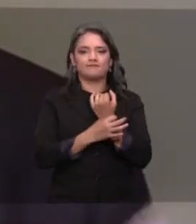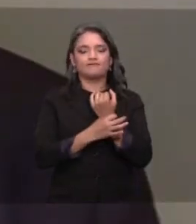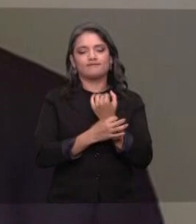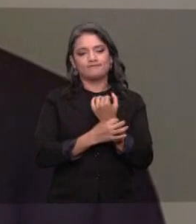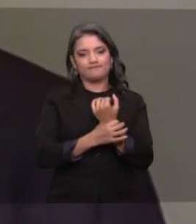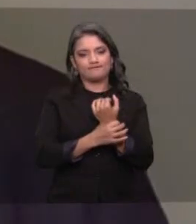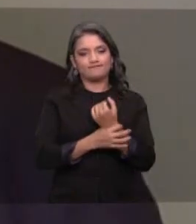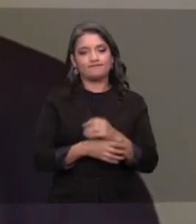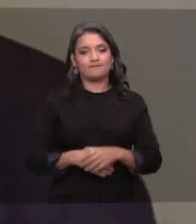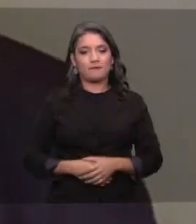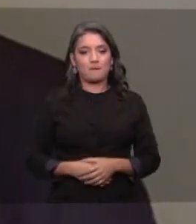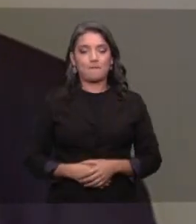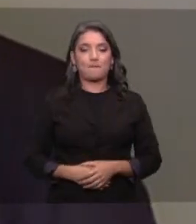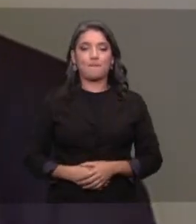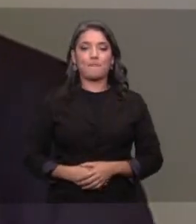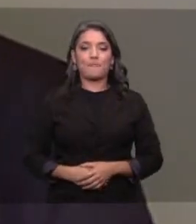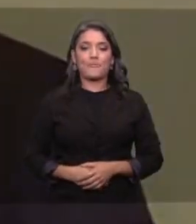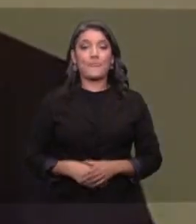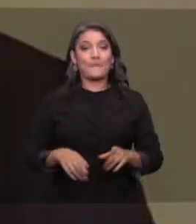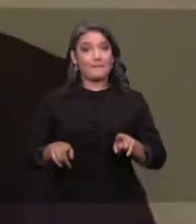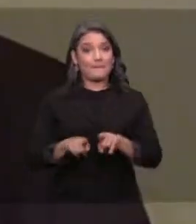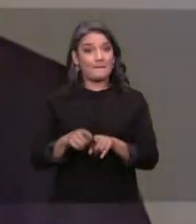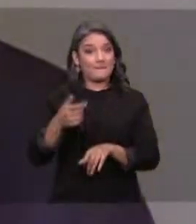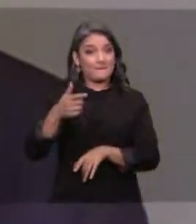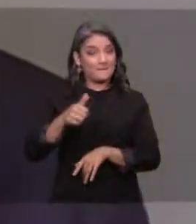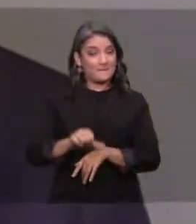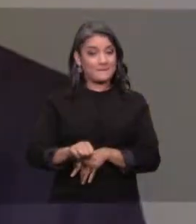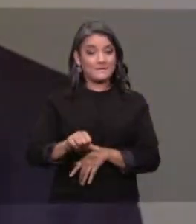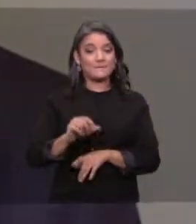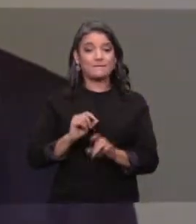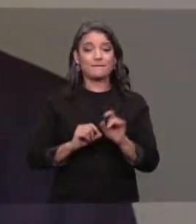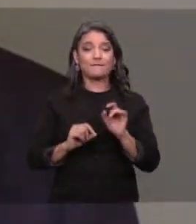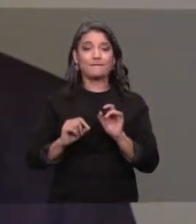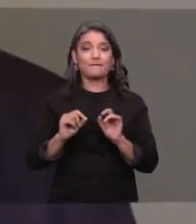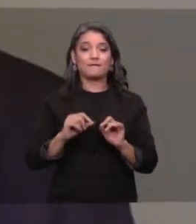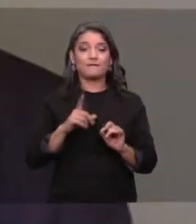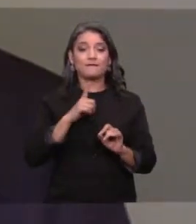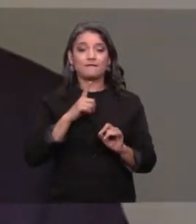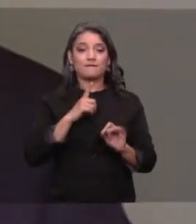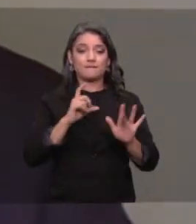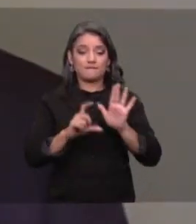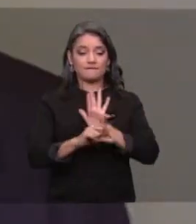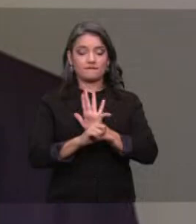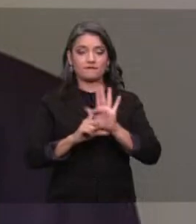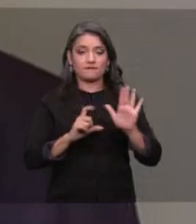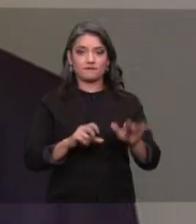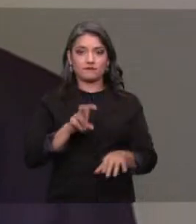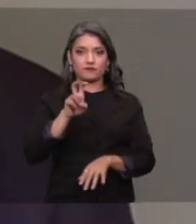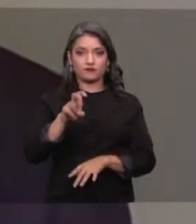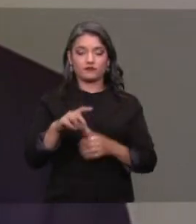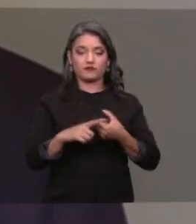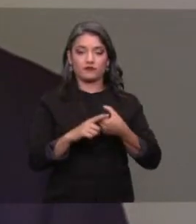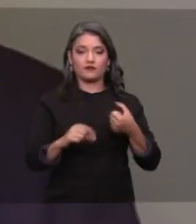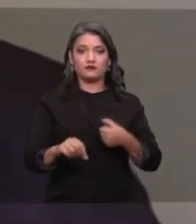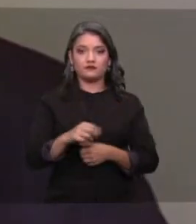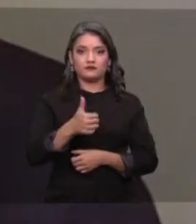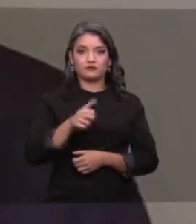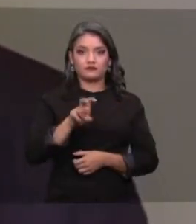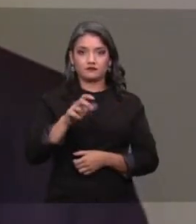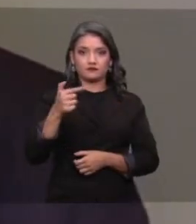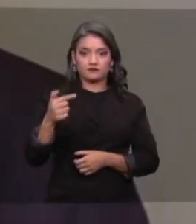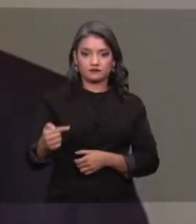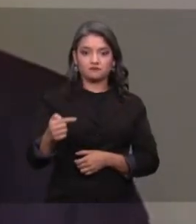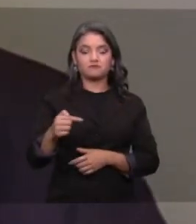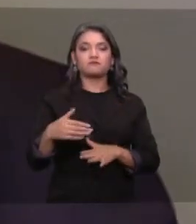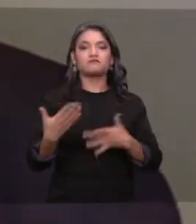assegurar. Encontra-se ainda mais agravada a situação disposta no parágrafo 5º do artigo 157,